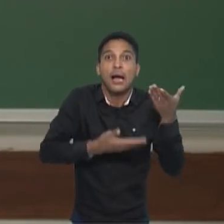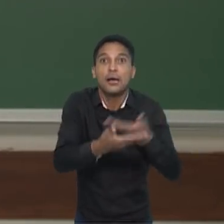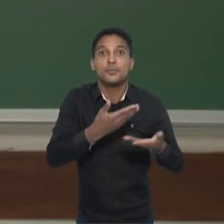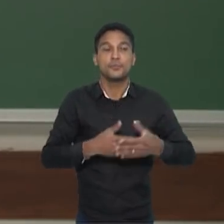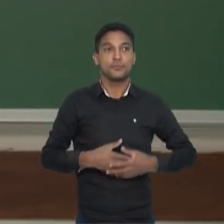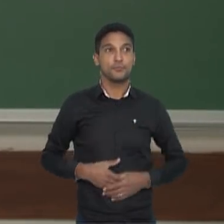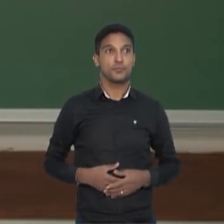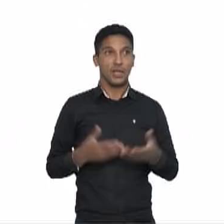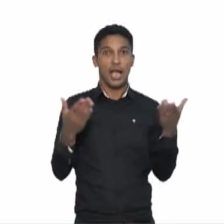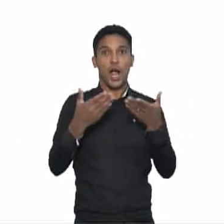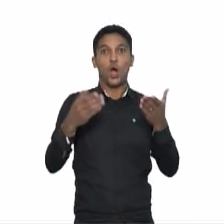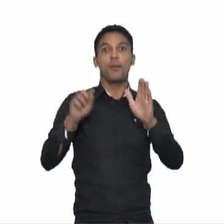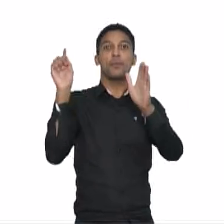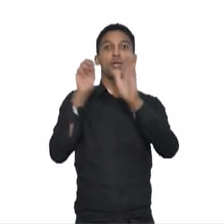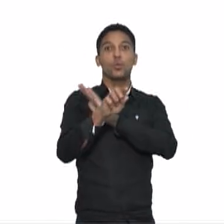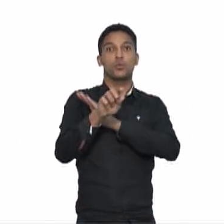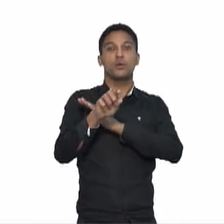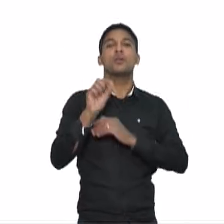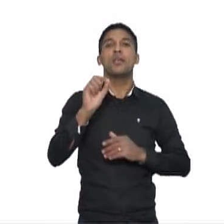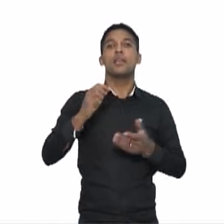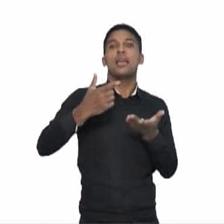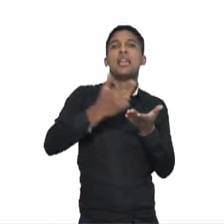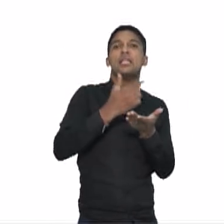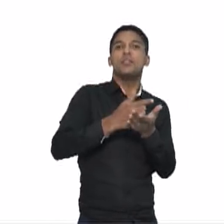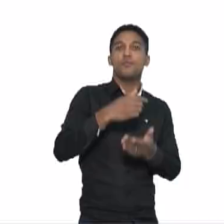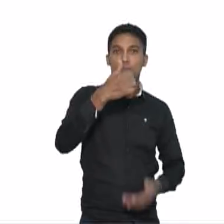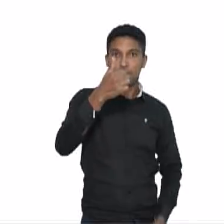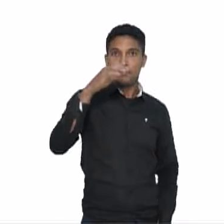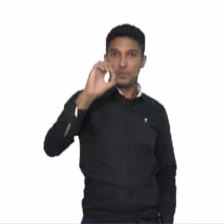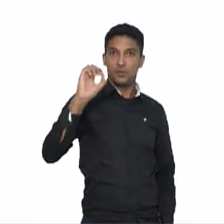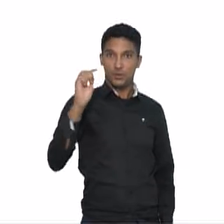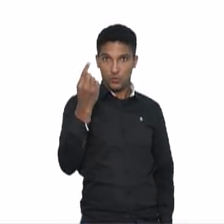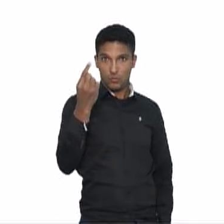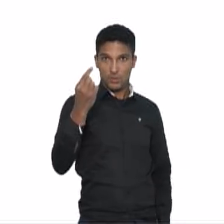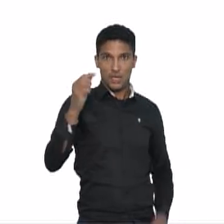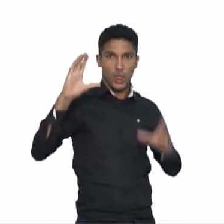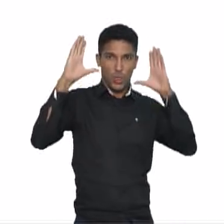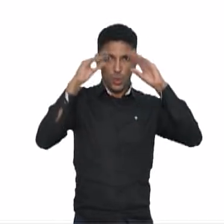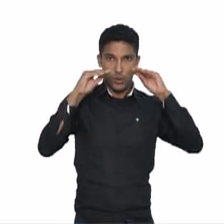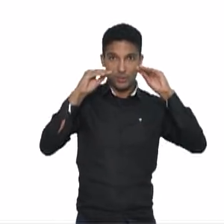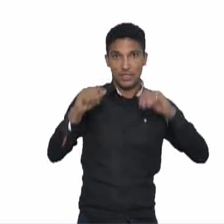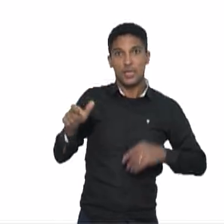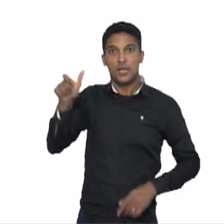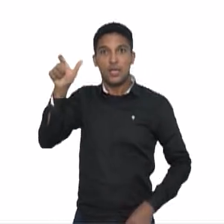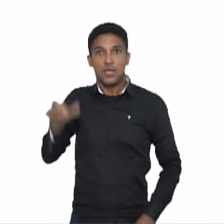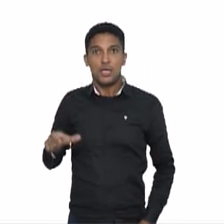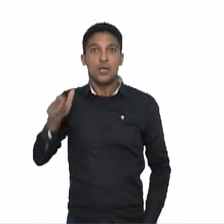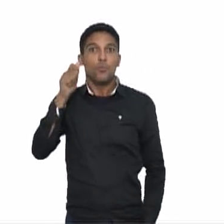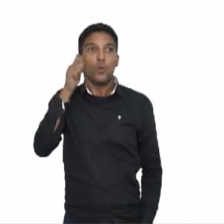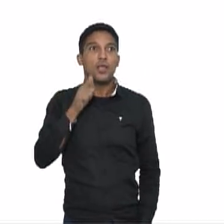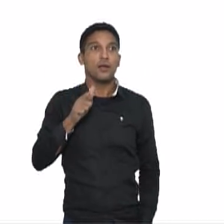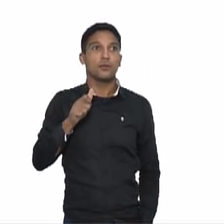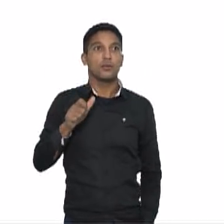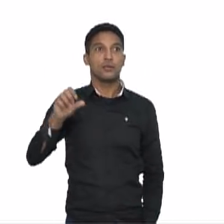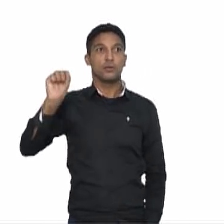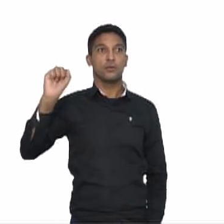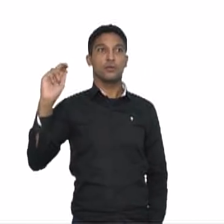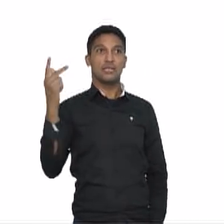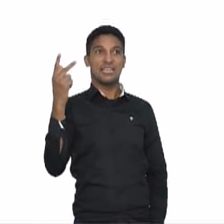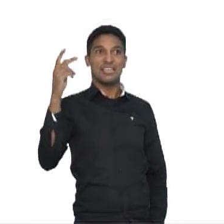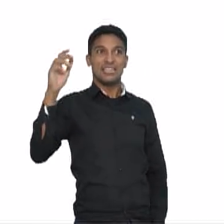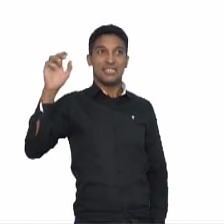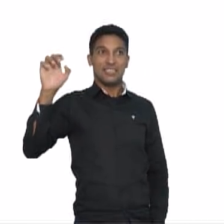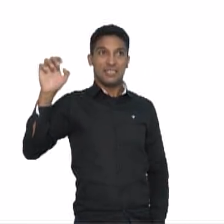e Uma Noites, Sherazade conseguiu sobreviver, pois sabia contar histórias. Qual foi a sua estratégia?